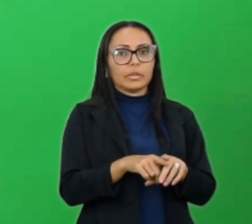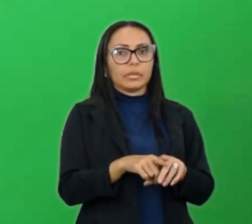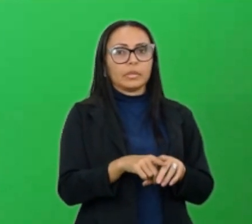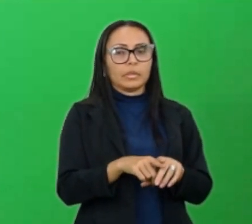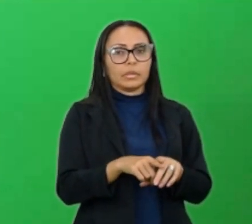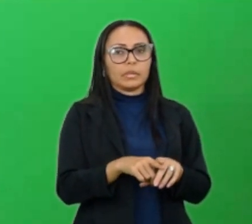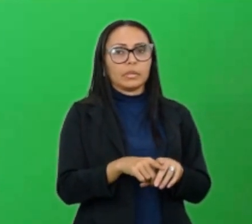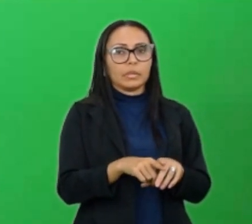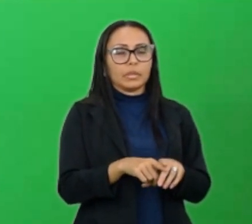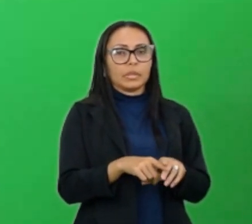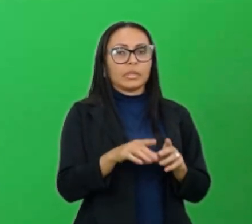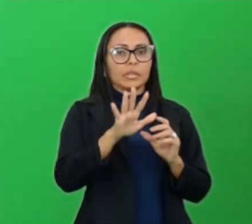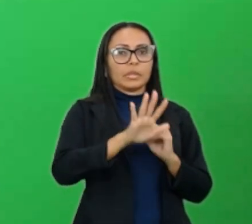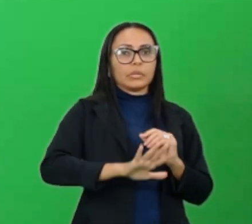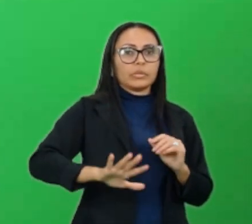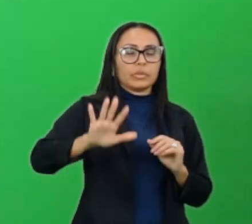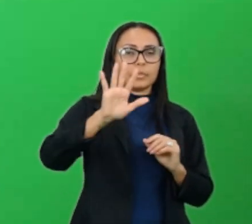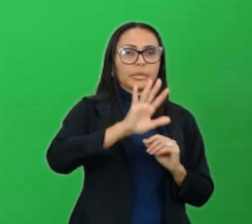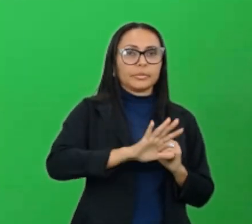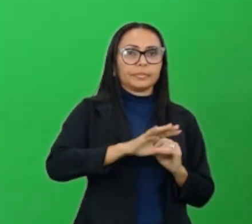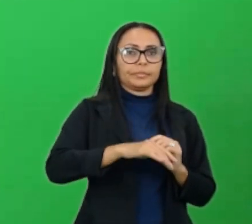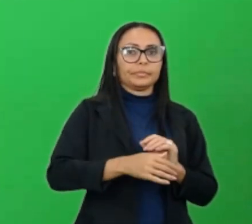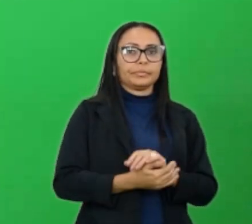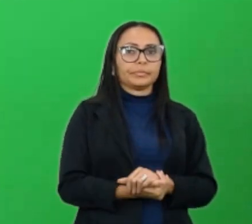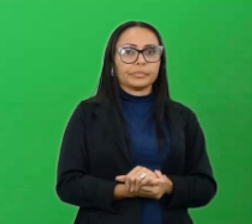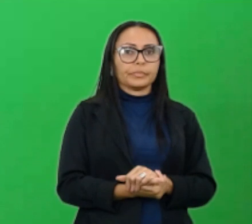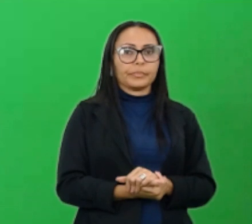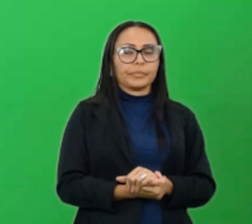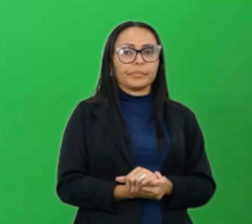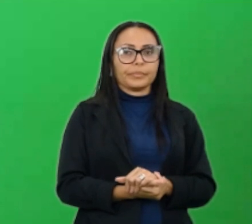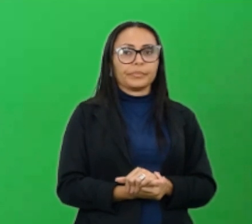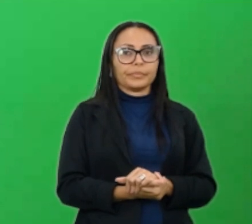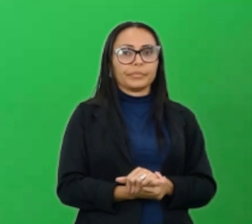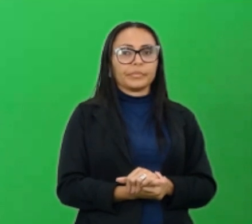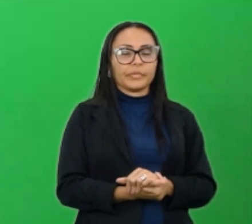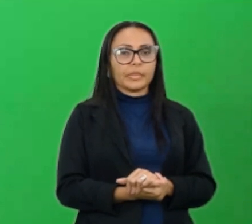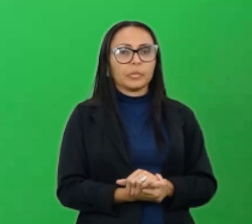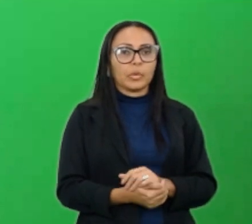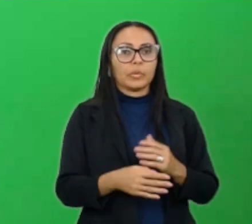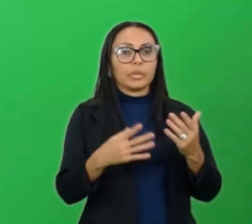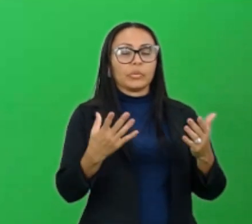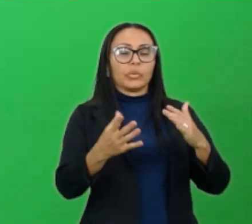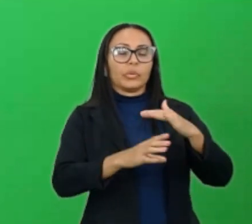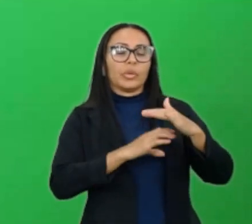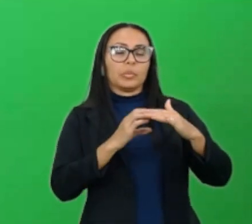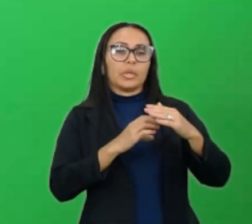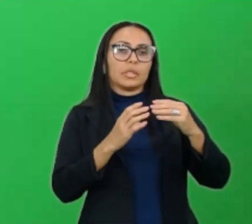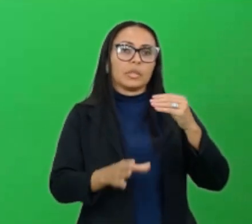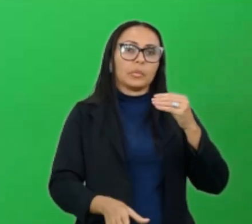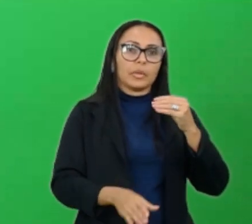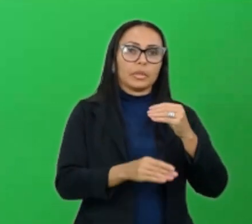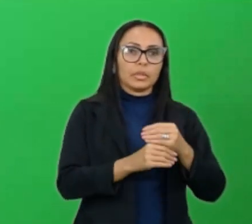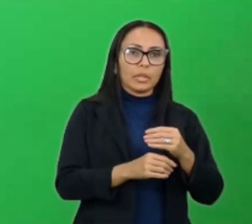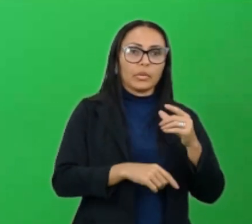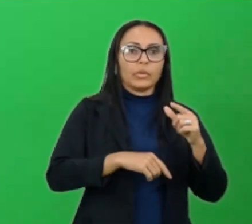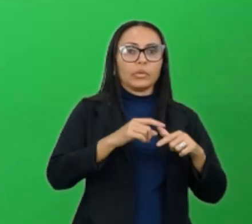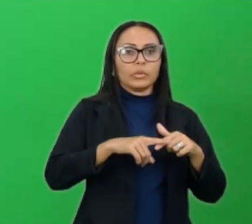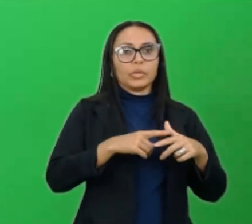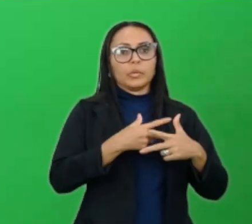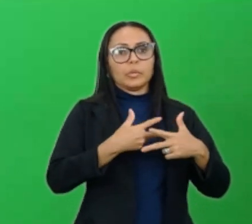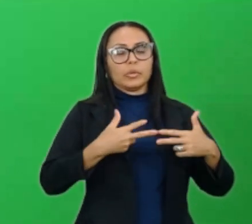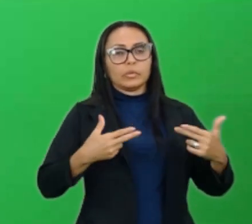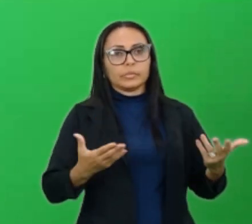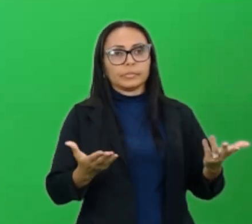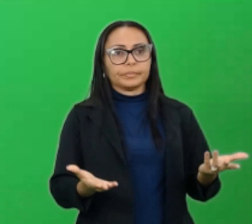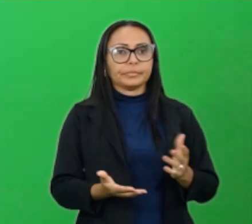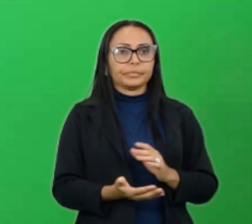nacionalmente nesse âmbito são os seguintes: o percentual de empresas que implementaram inovações de produto e ou processo. E aí uma coisa